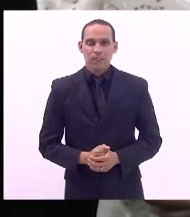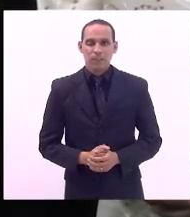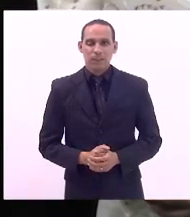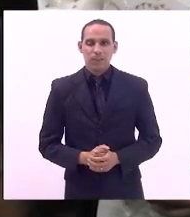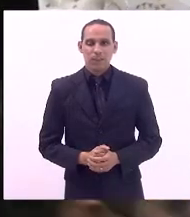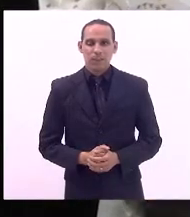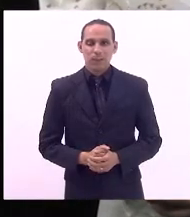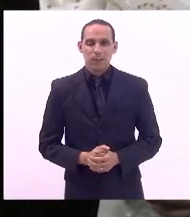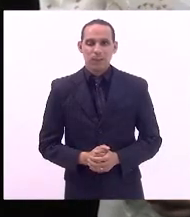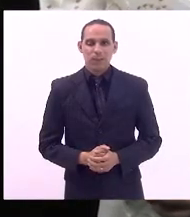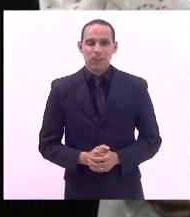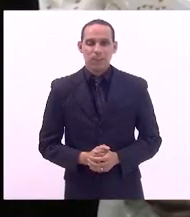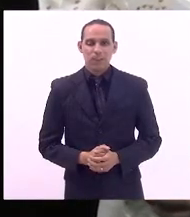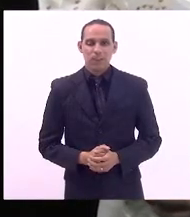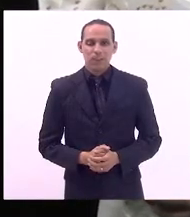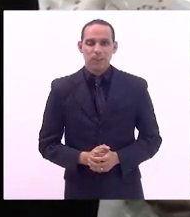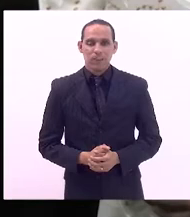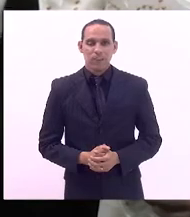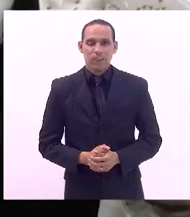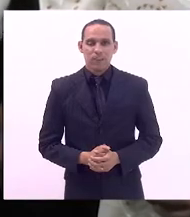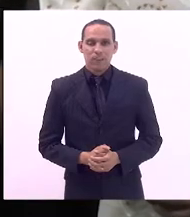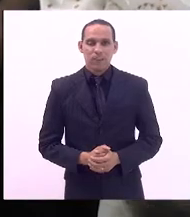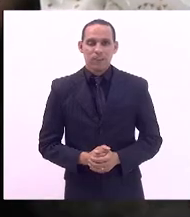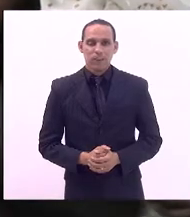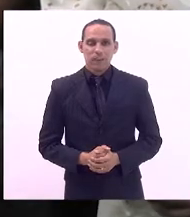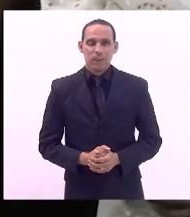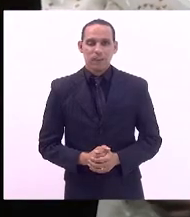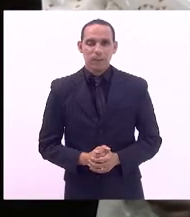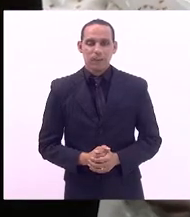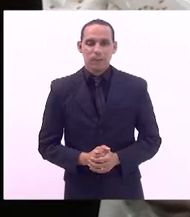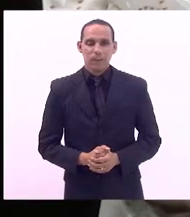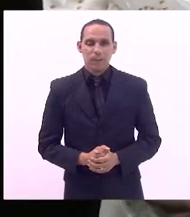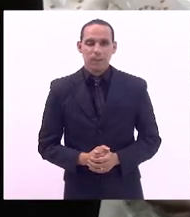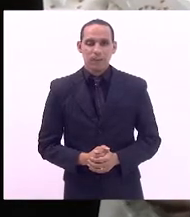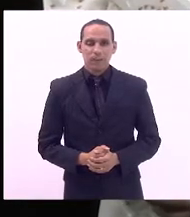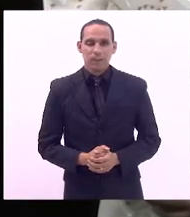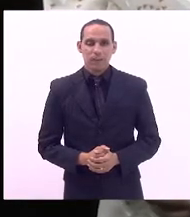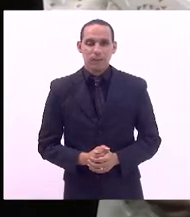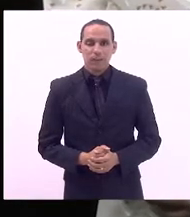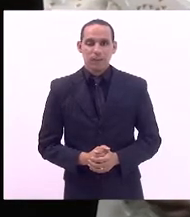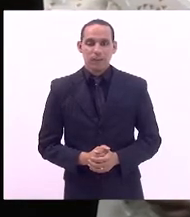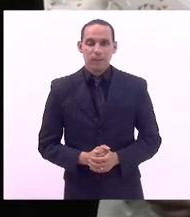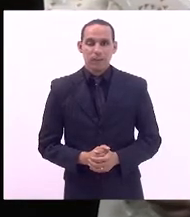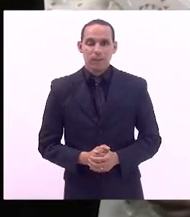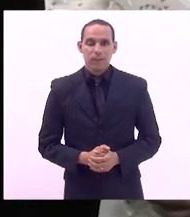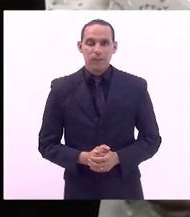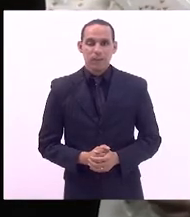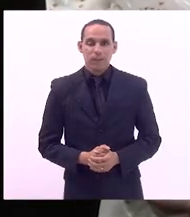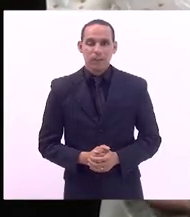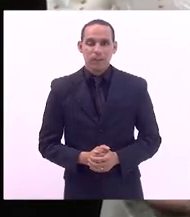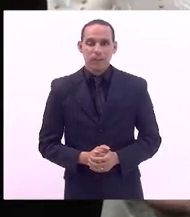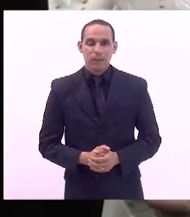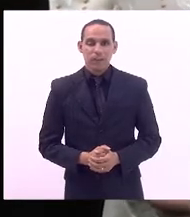E aí E aí G1